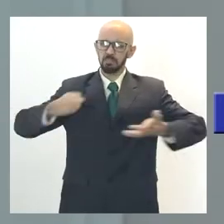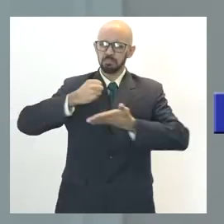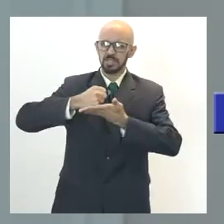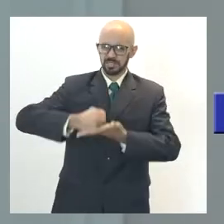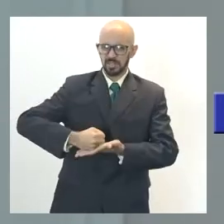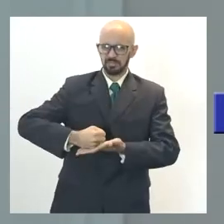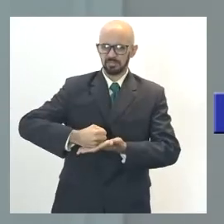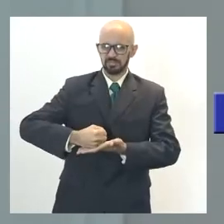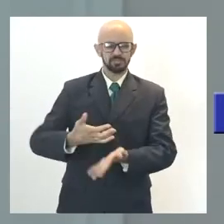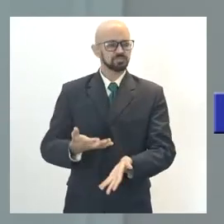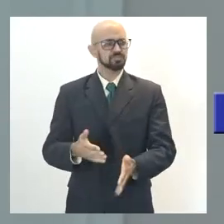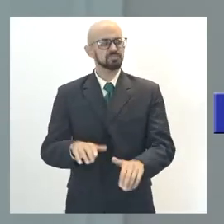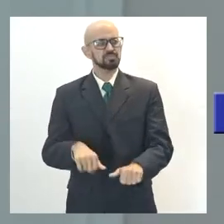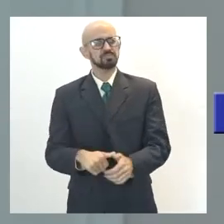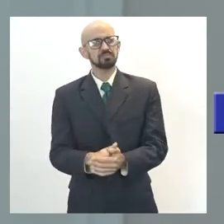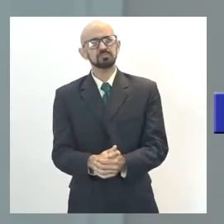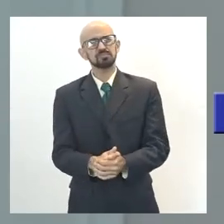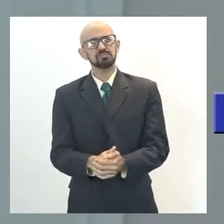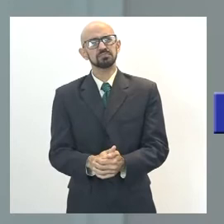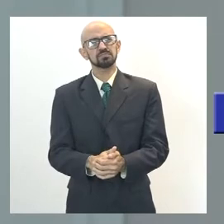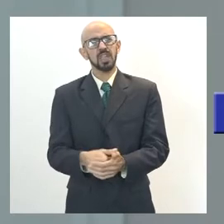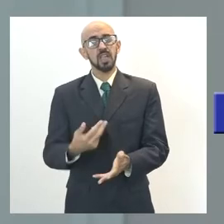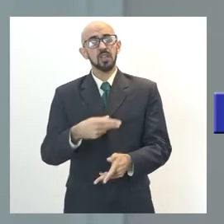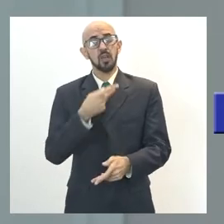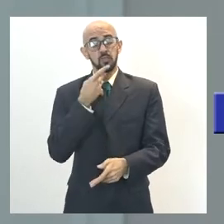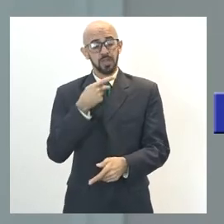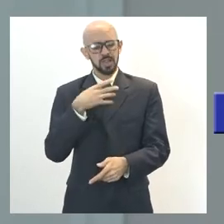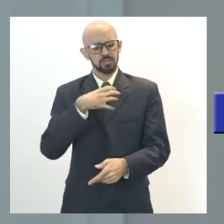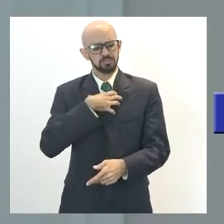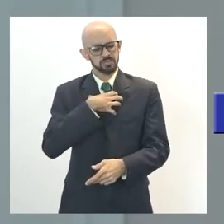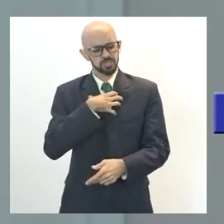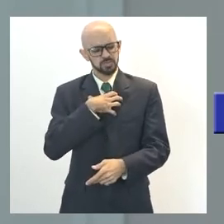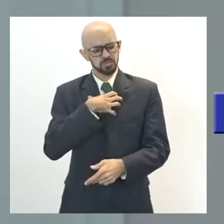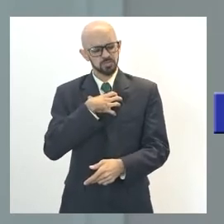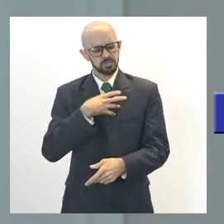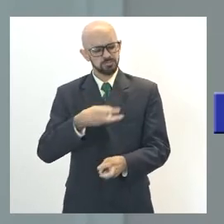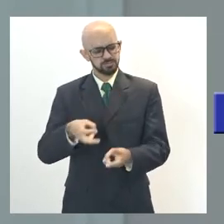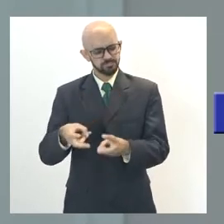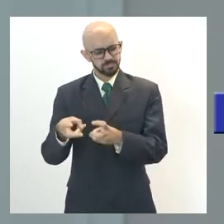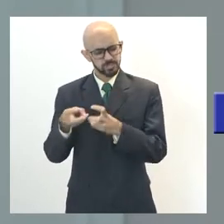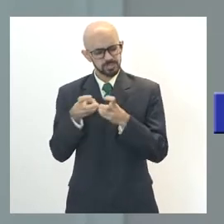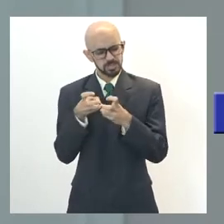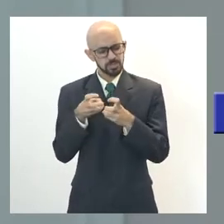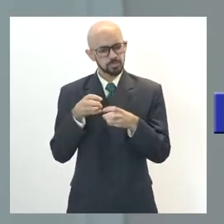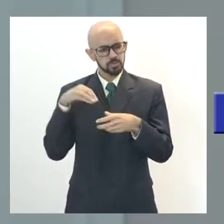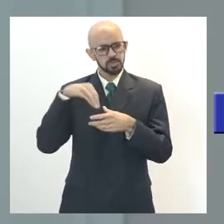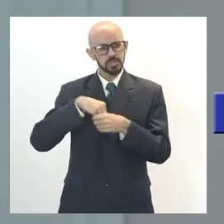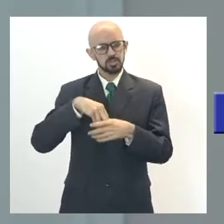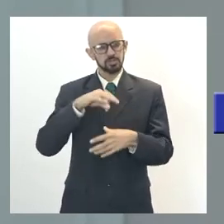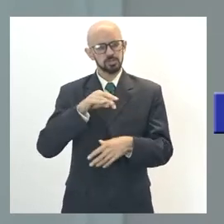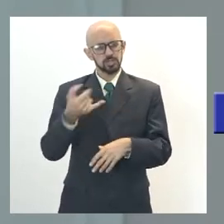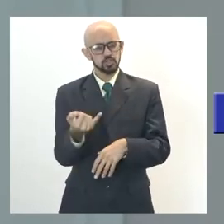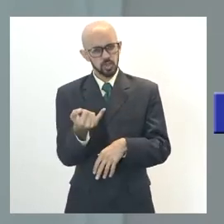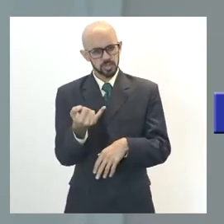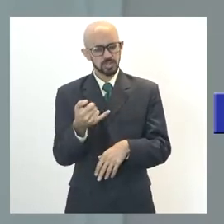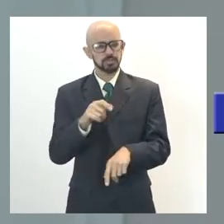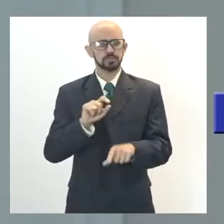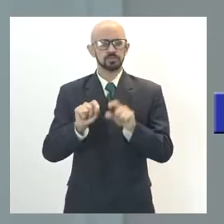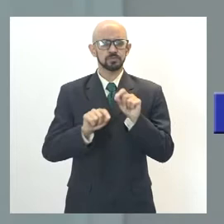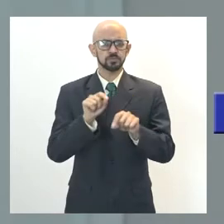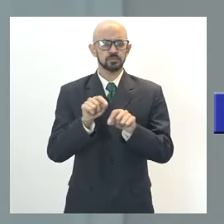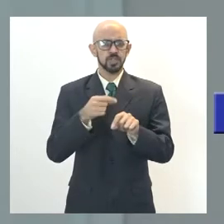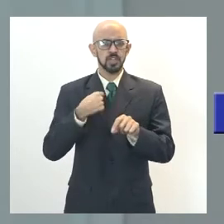falo pelo Que observo na minha realidade no tribunal de justiça sou